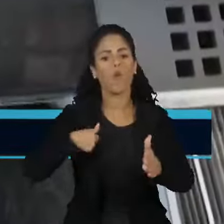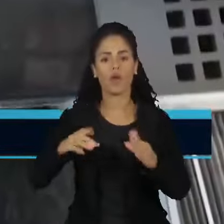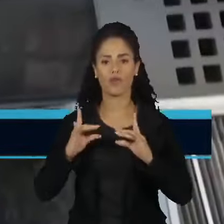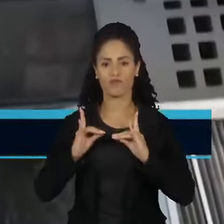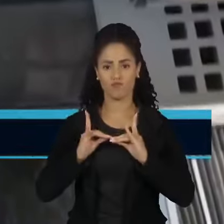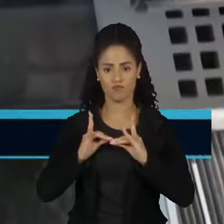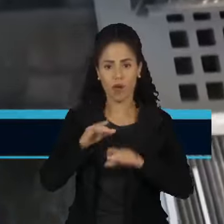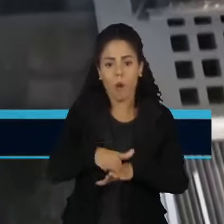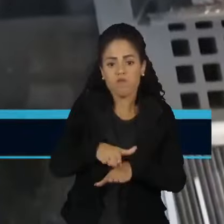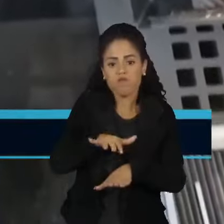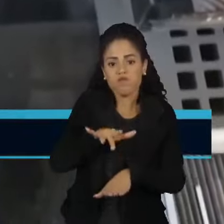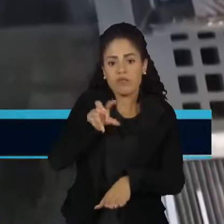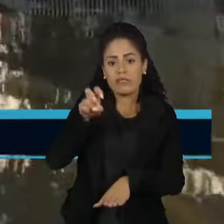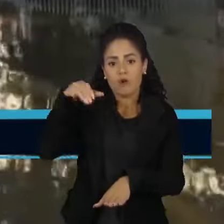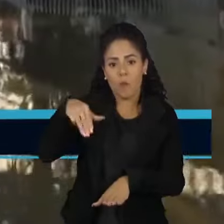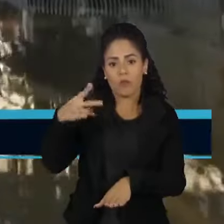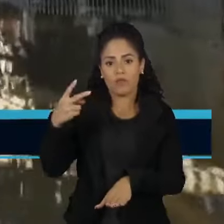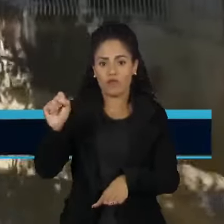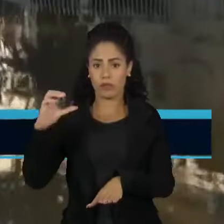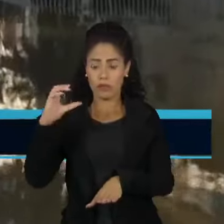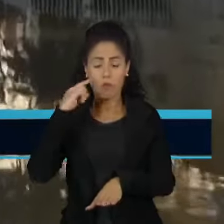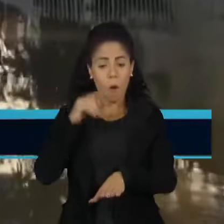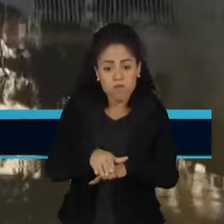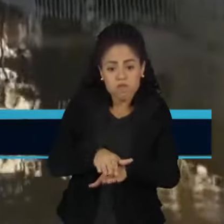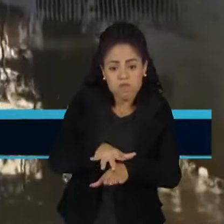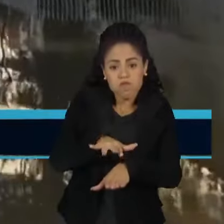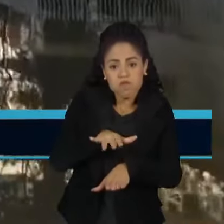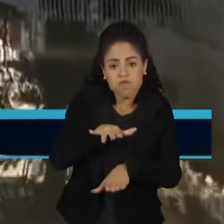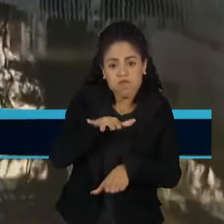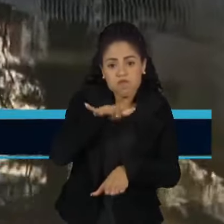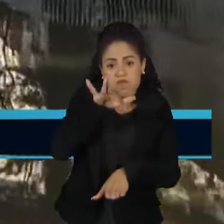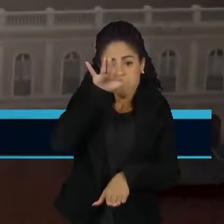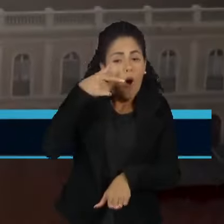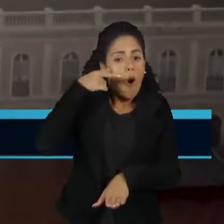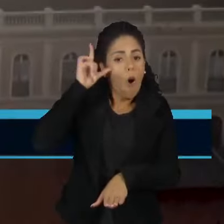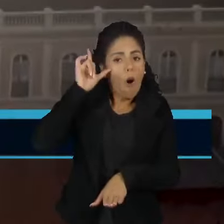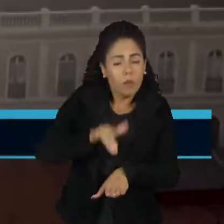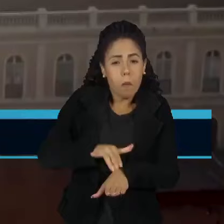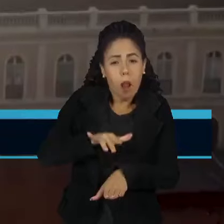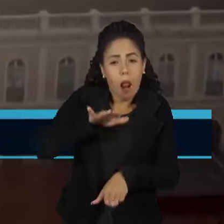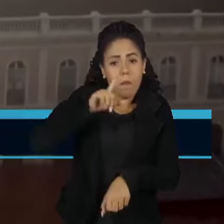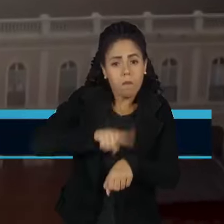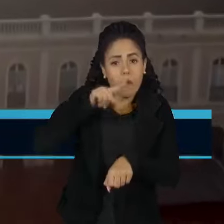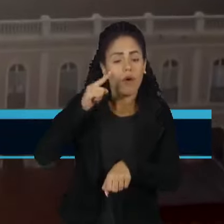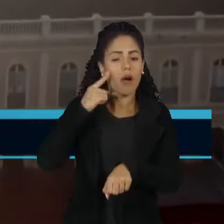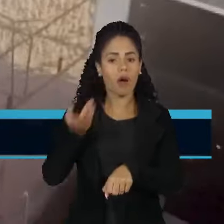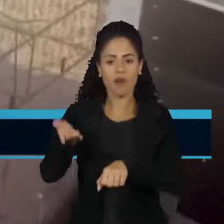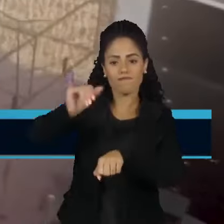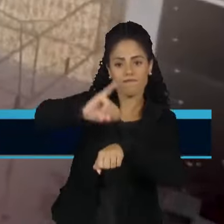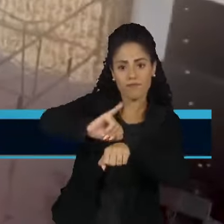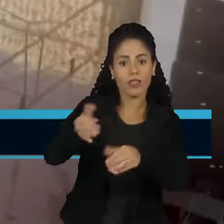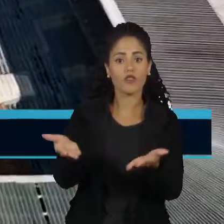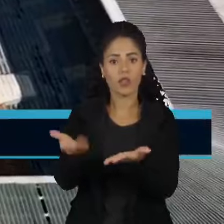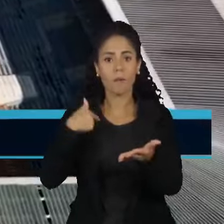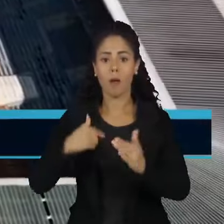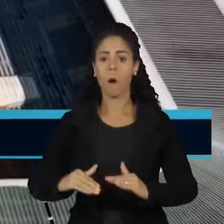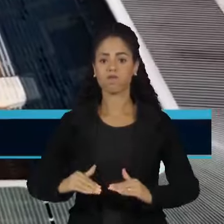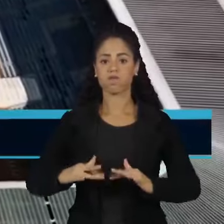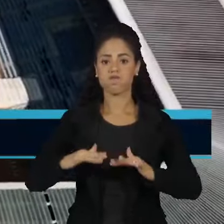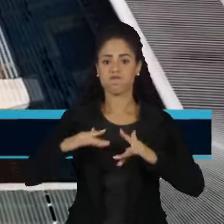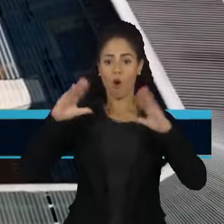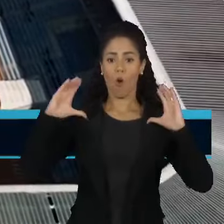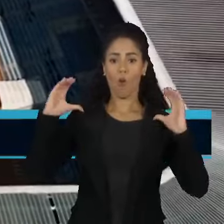metros e 28 centímetros. Ontem, alcançou a marca histórica. O centro da capital está debaixo d'água. Nem